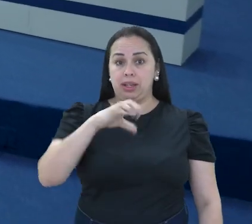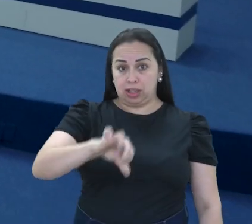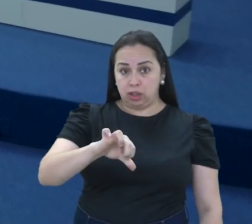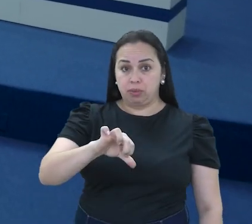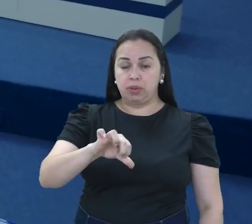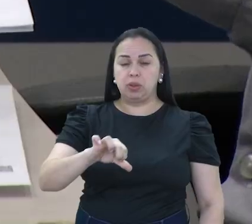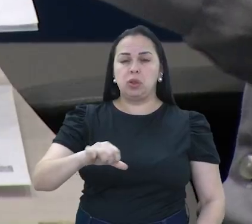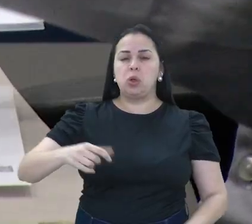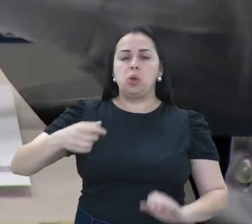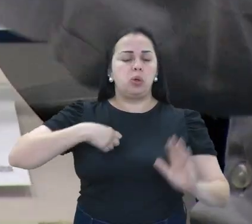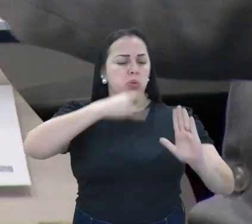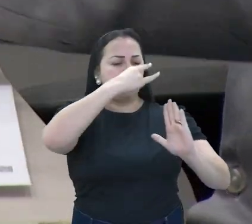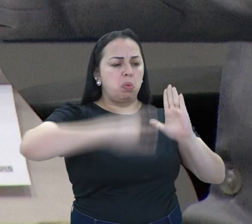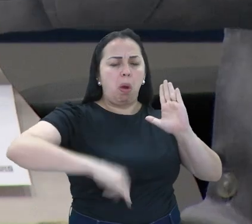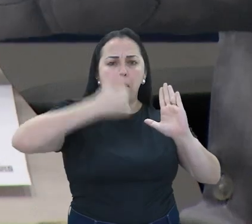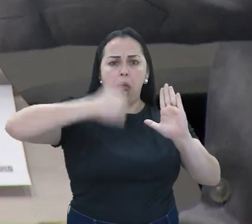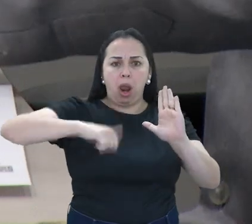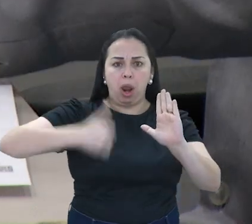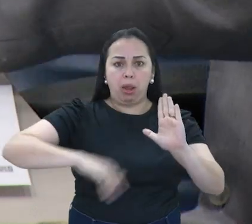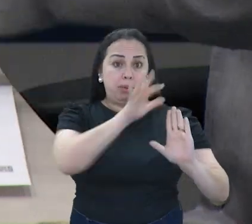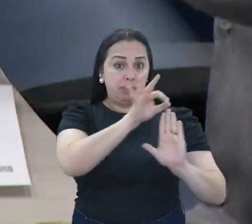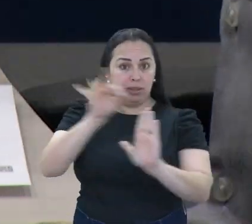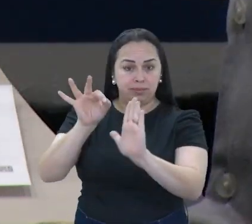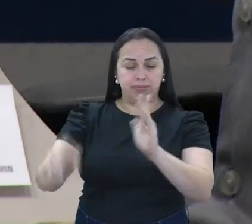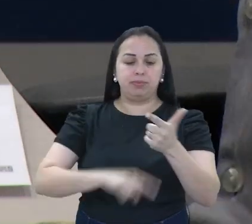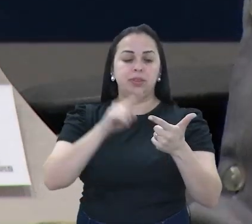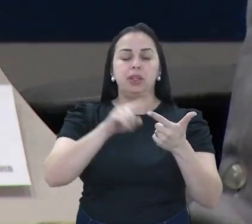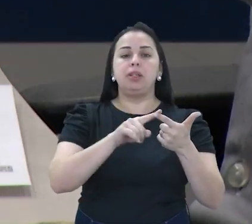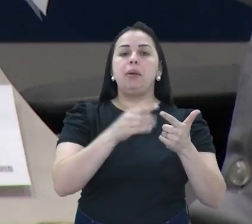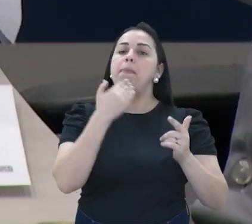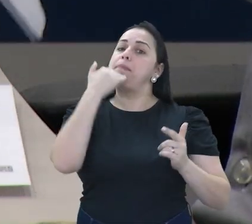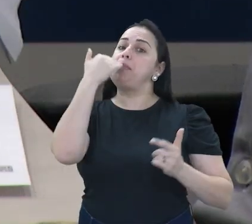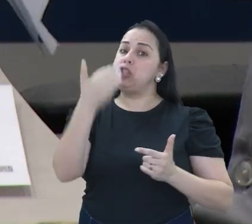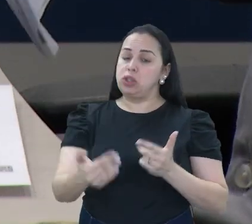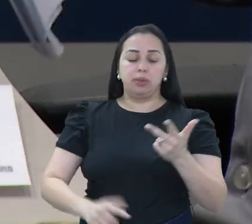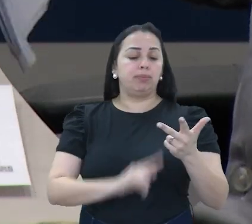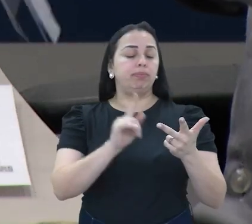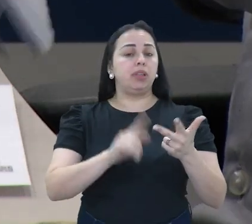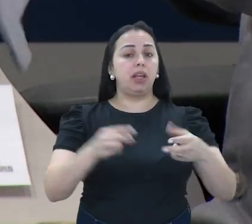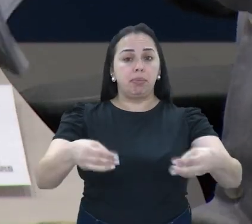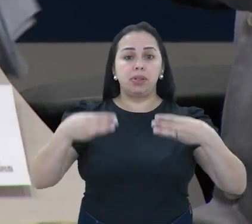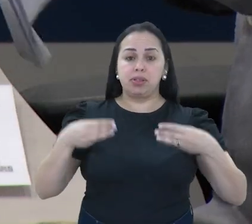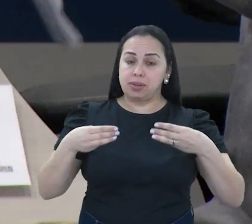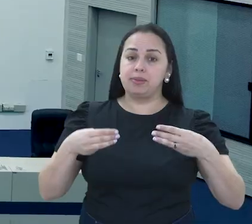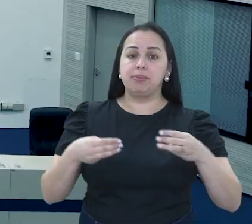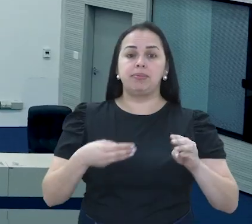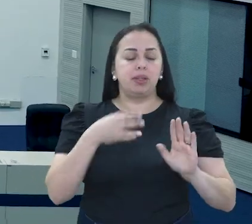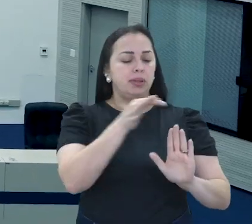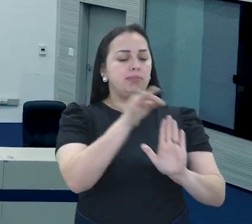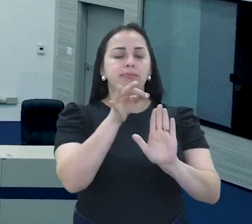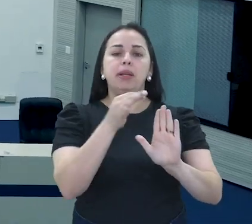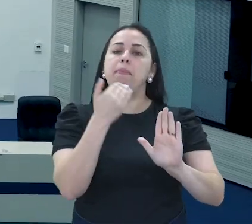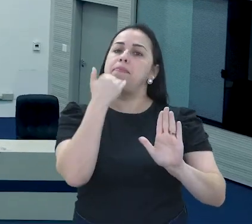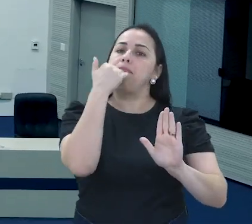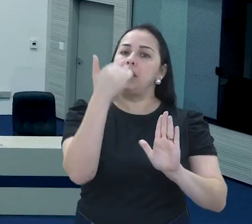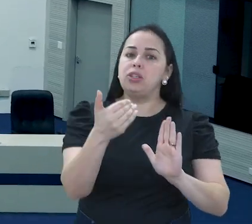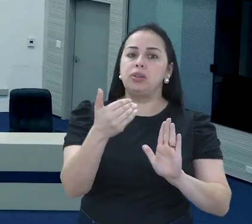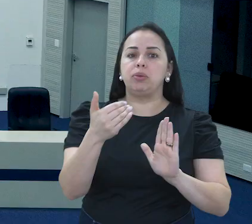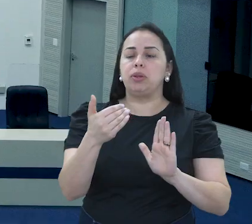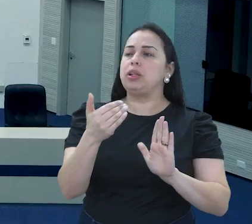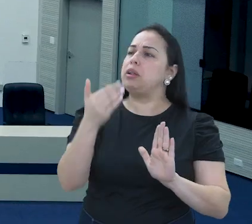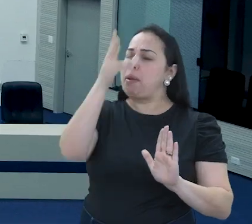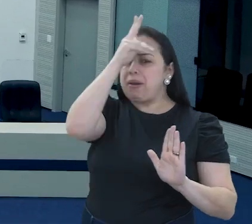os parlamentares apreciaram uma série de documentos entre requerimentos, indicações e moções. Desses pedidos